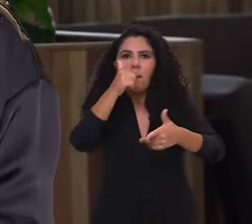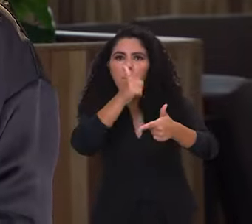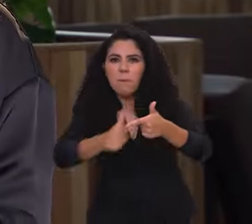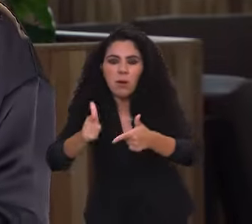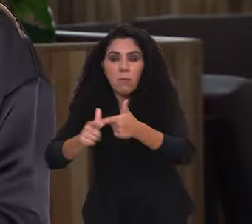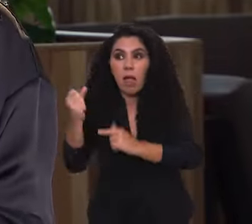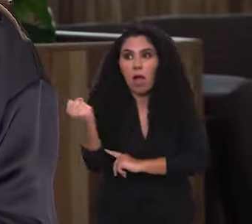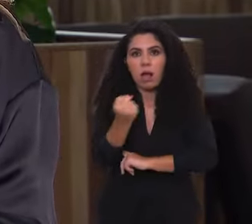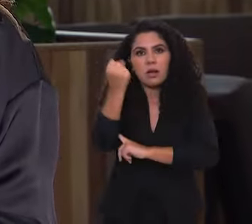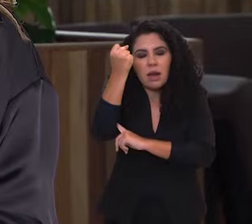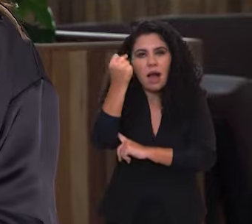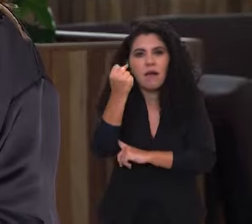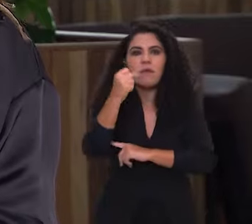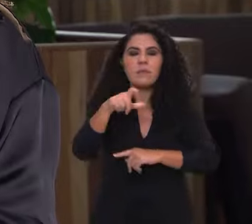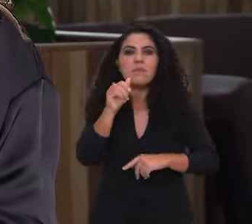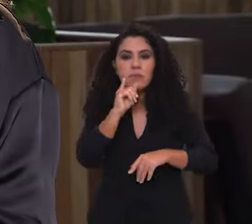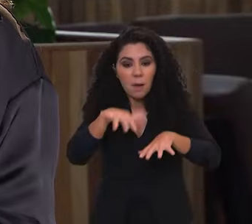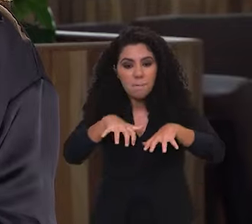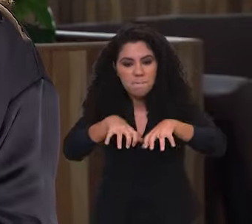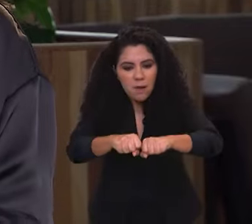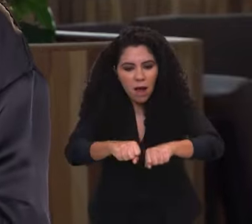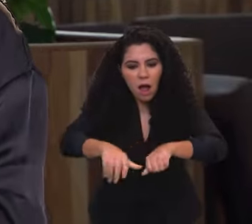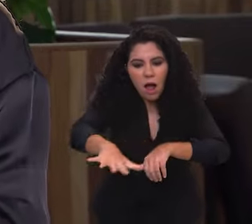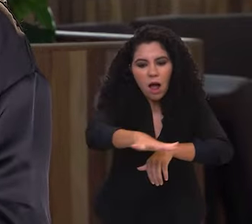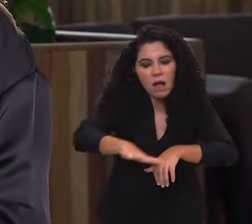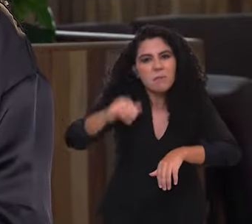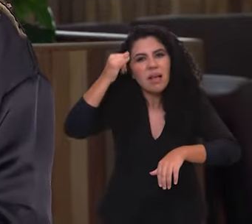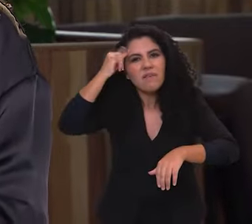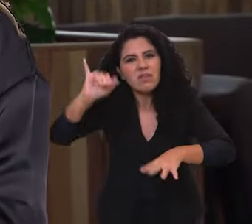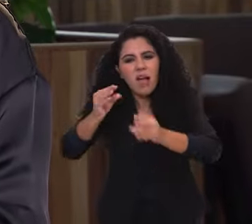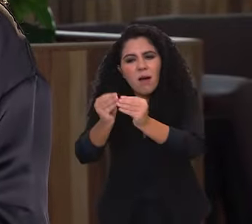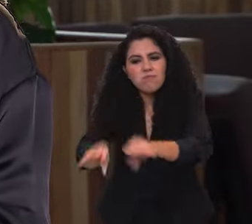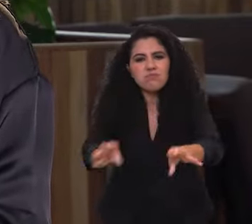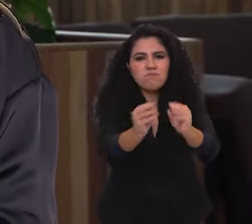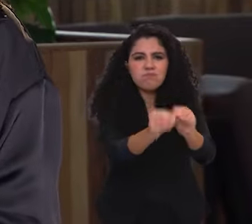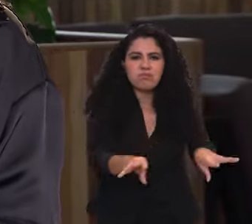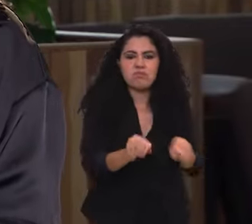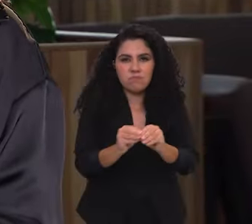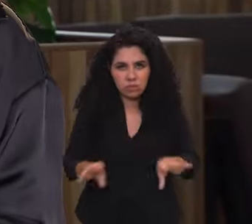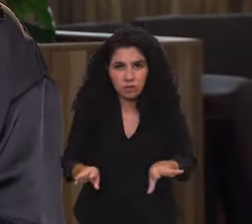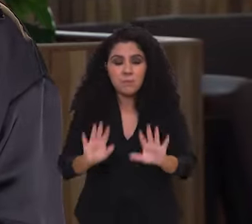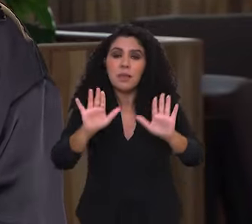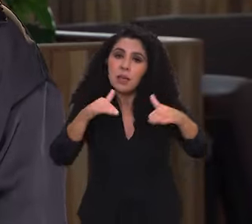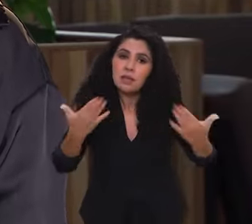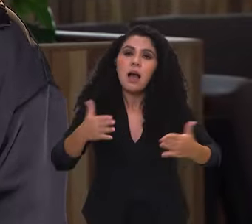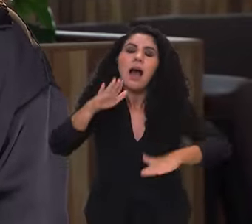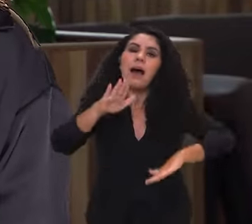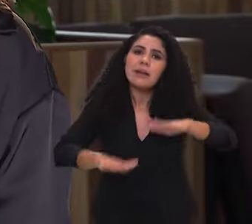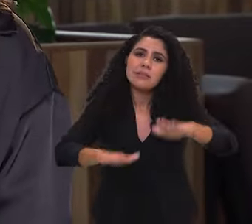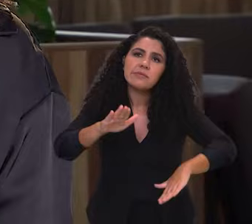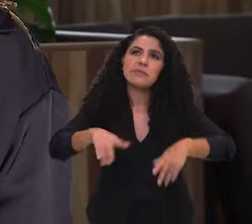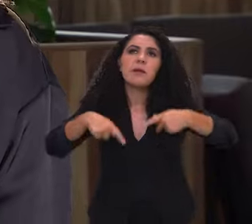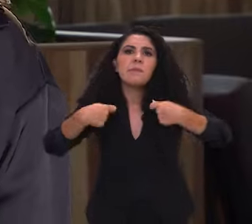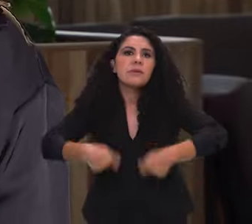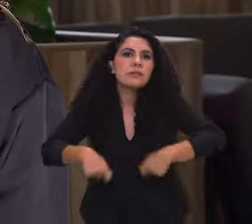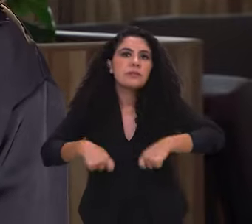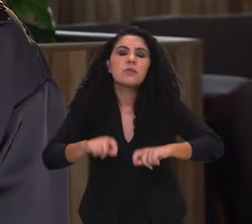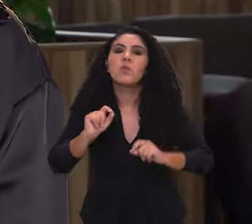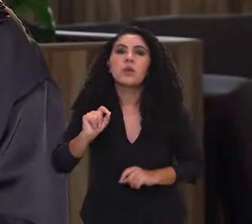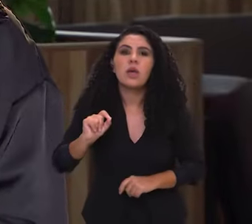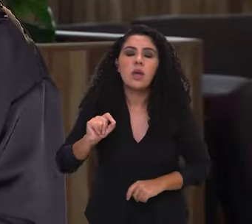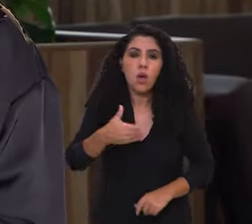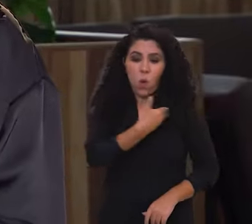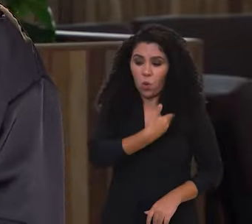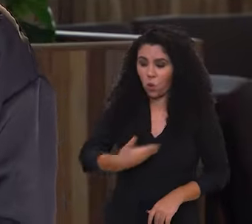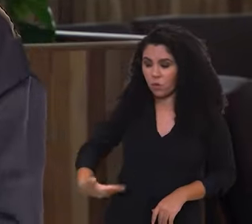um território ocupado, mas sem desgastes ou sem tensionamentos. Então, muitas vezes, é preciso até mesmo que o